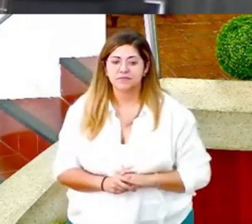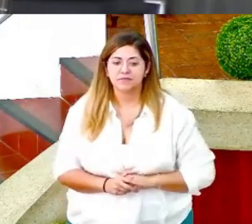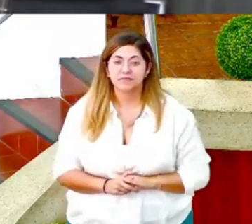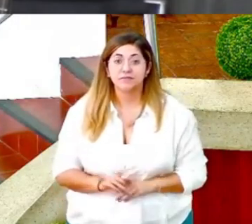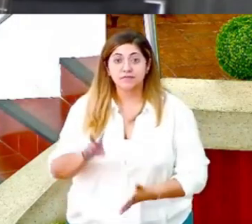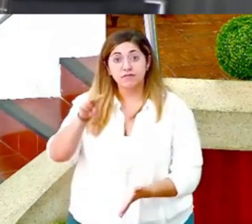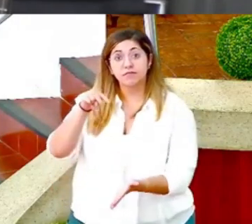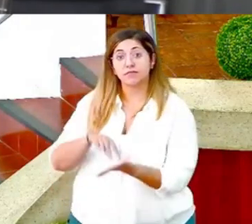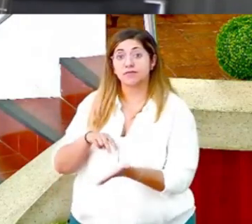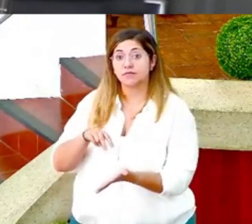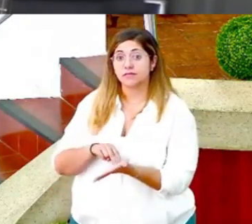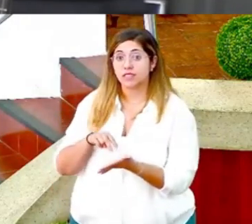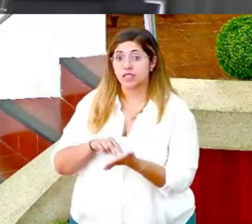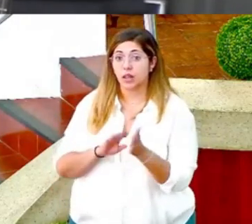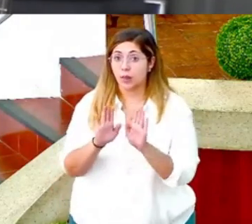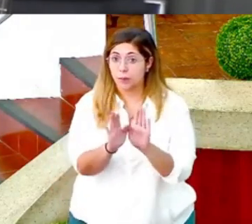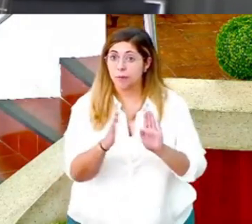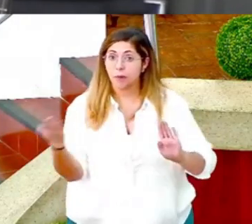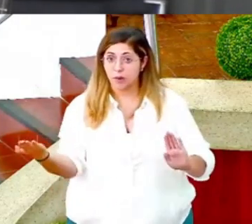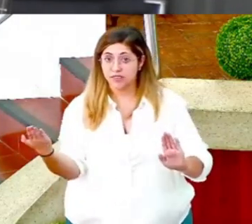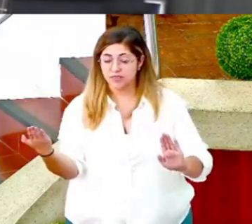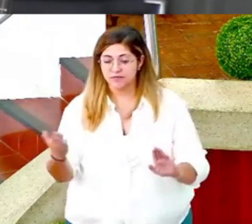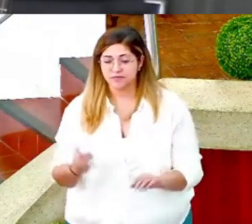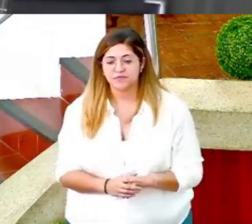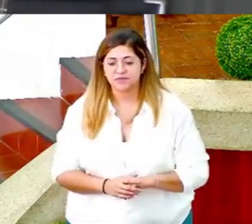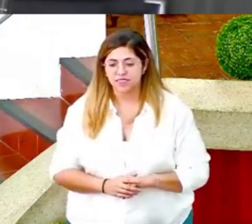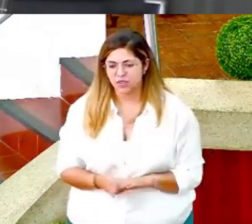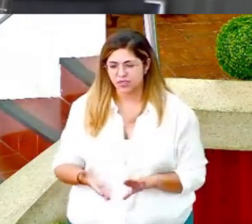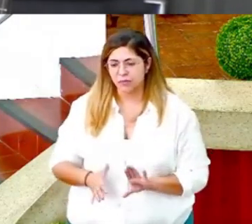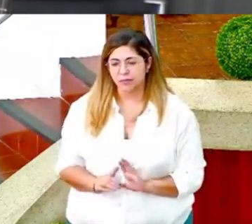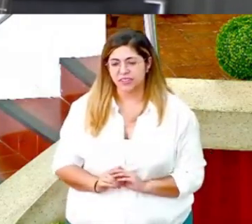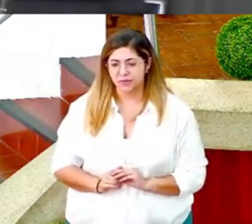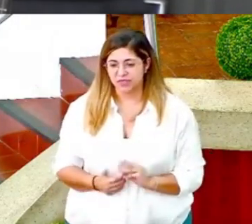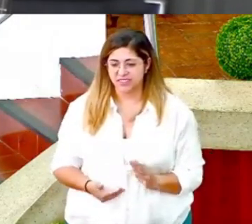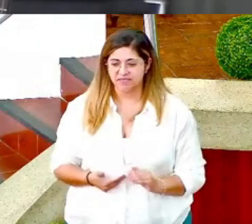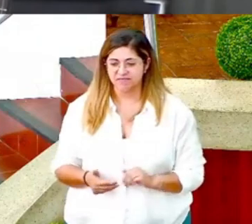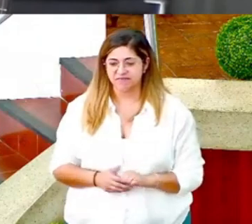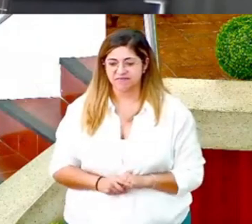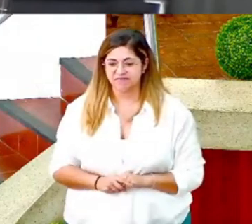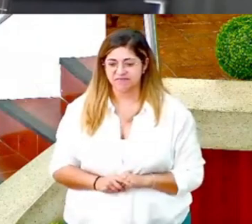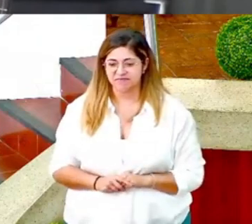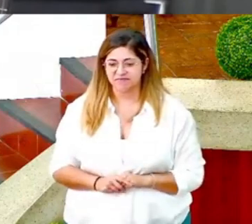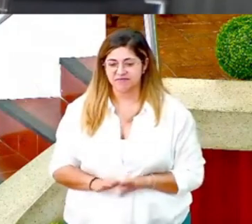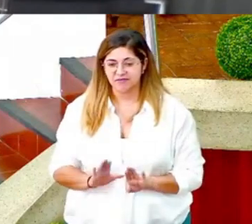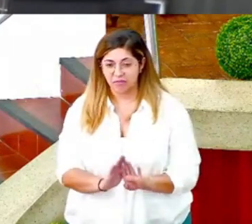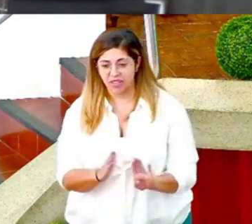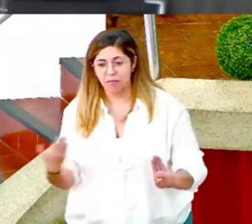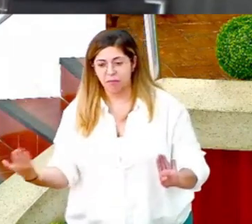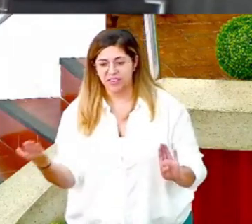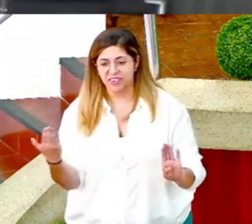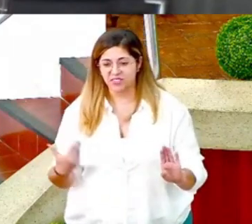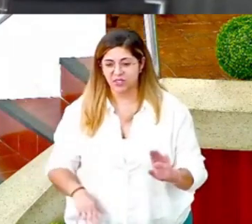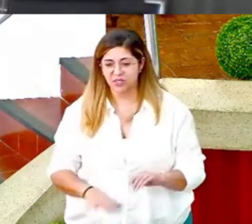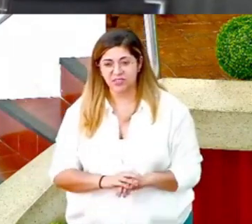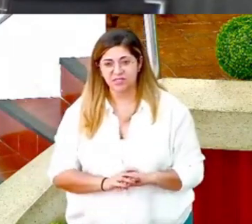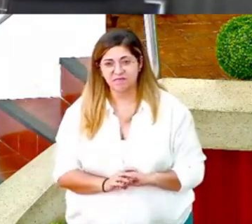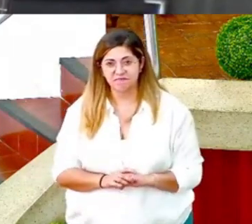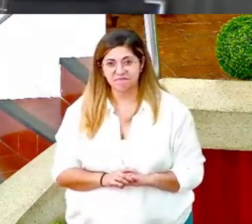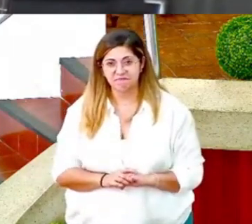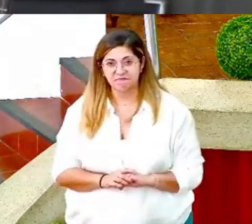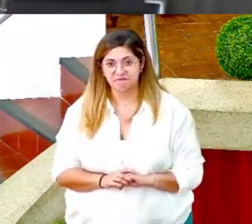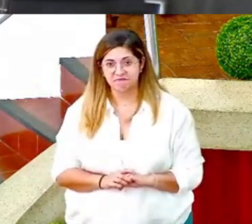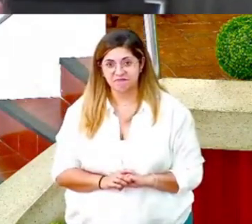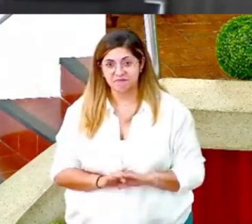pé junto a uma coluna, e então ele propõe uma coisa, alarmado como estava. Depois